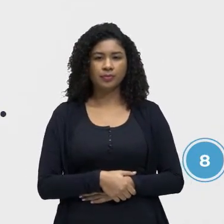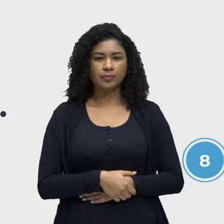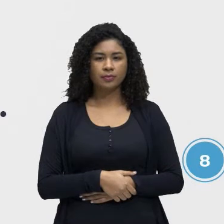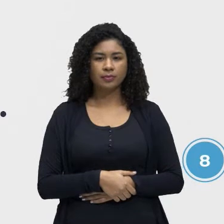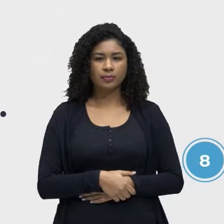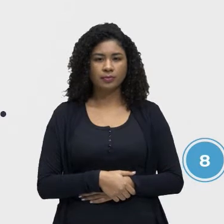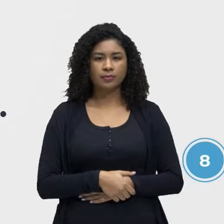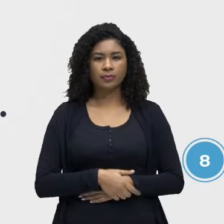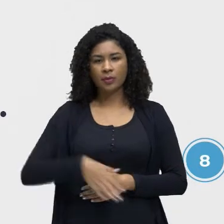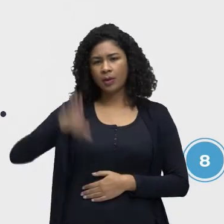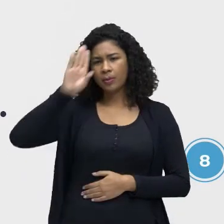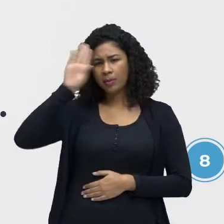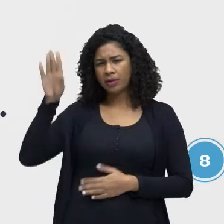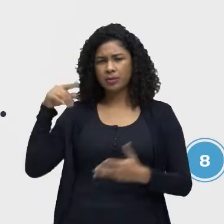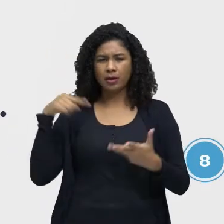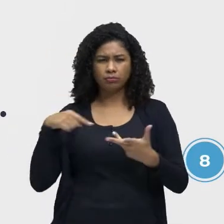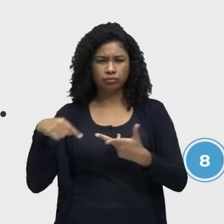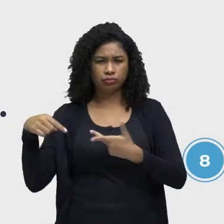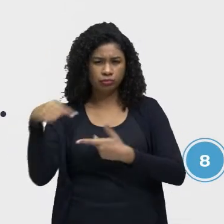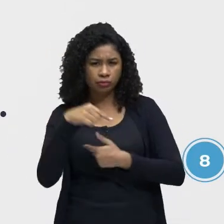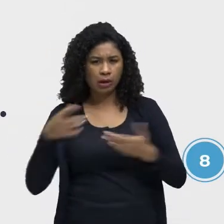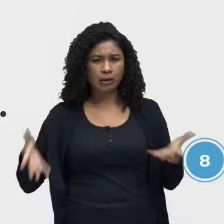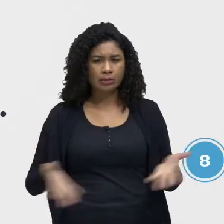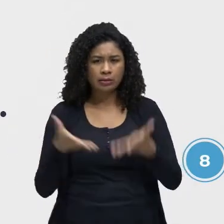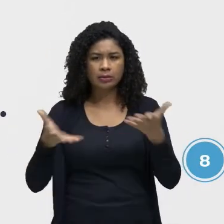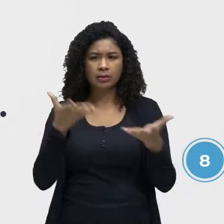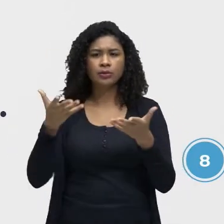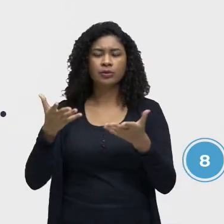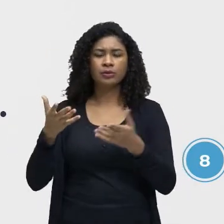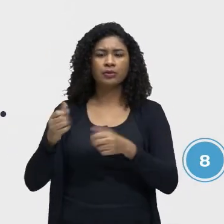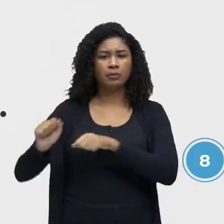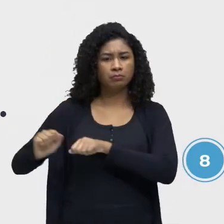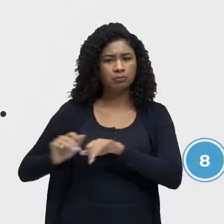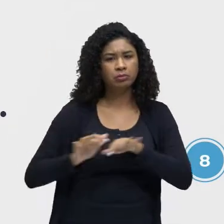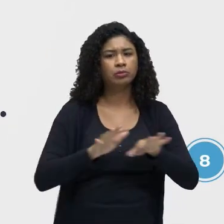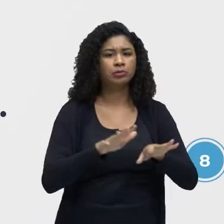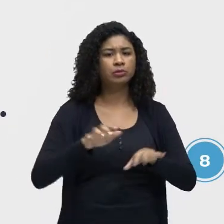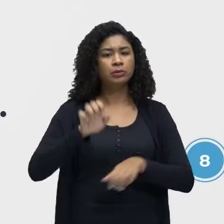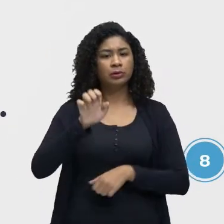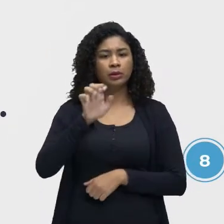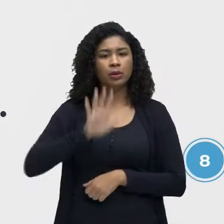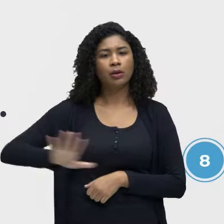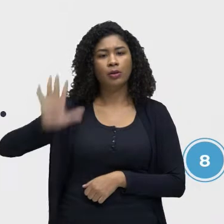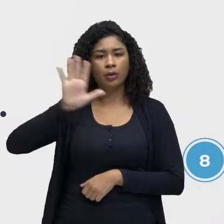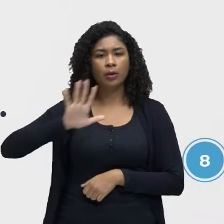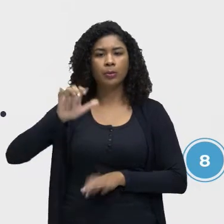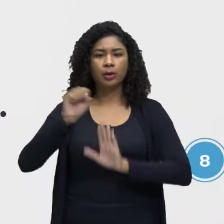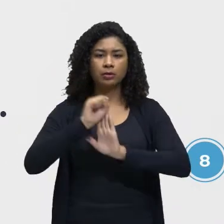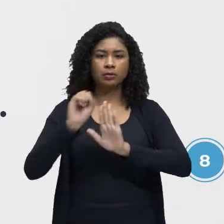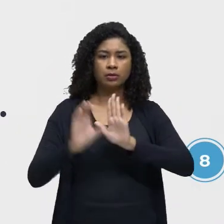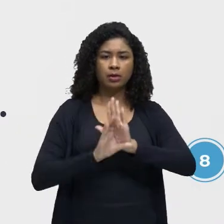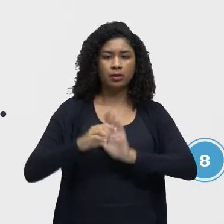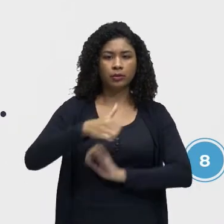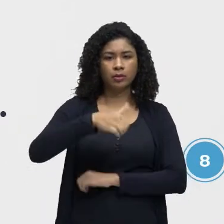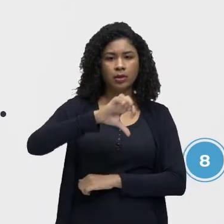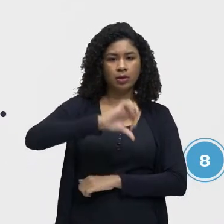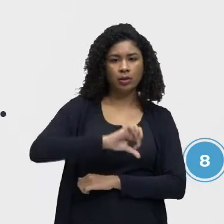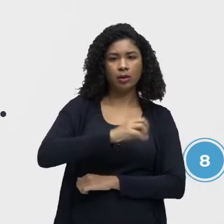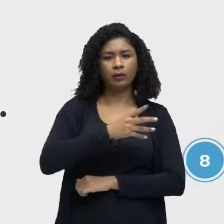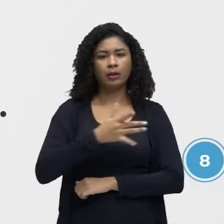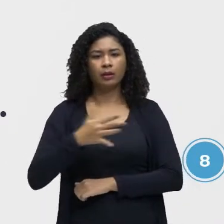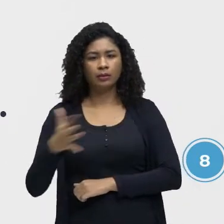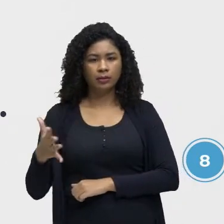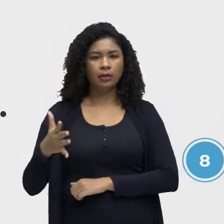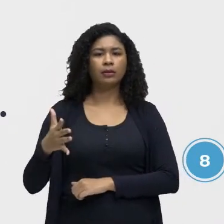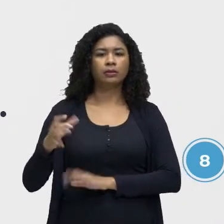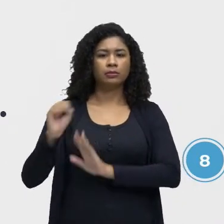entre os principais fatores que motivaram a emigração europeia ocorrida no século XIX até as